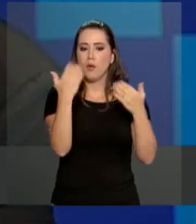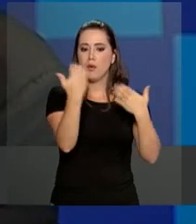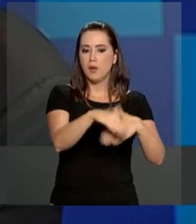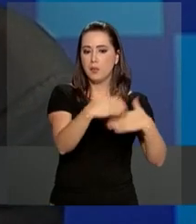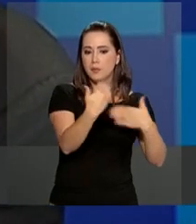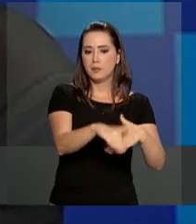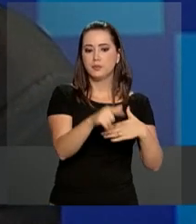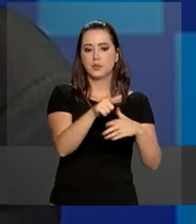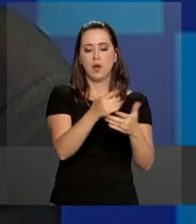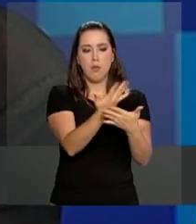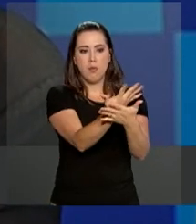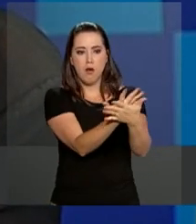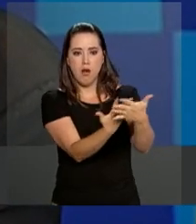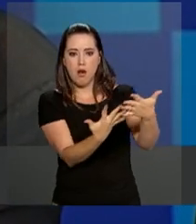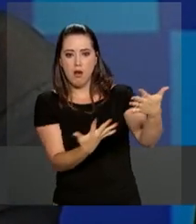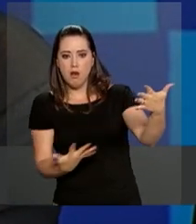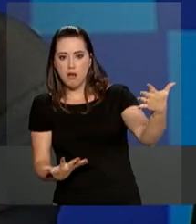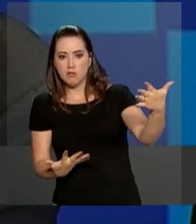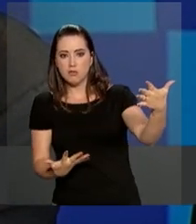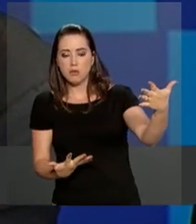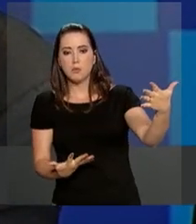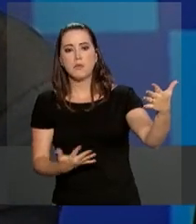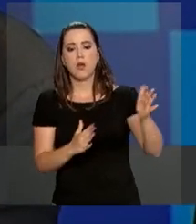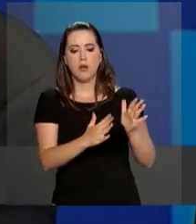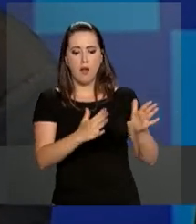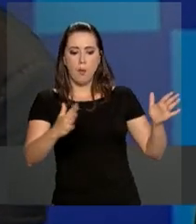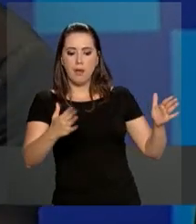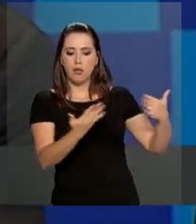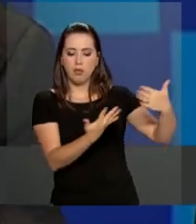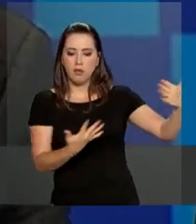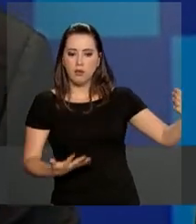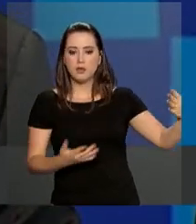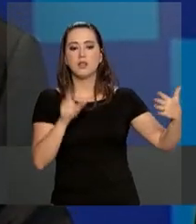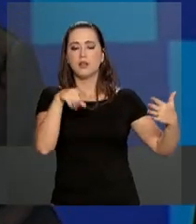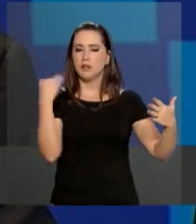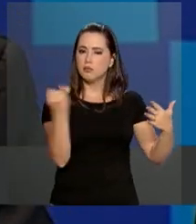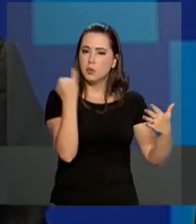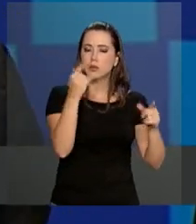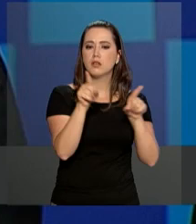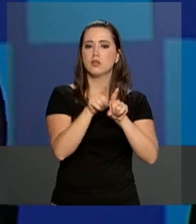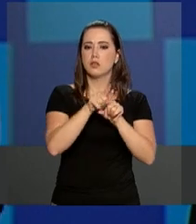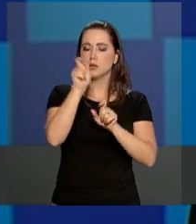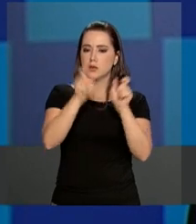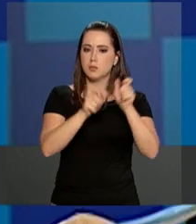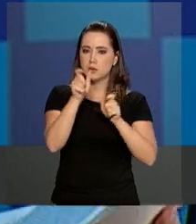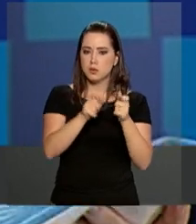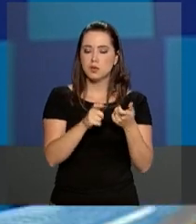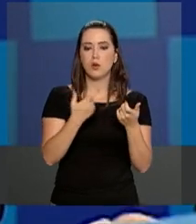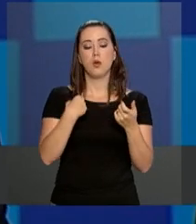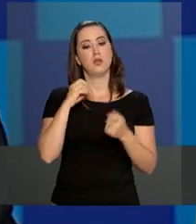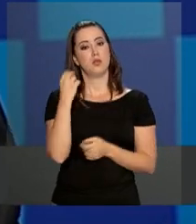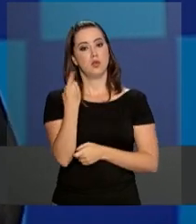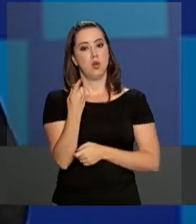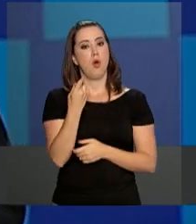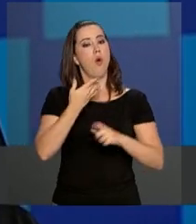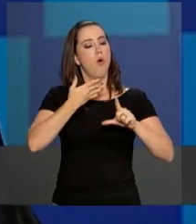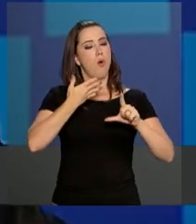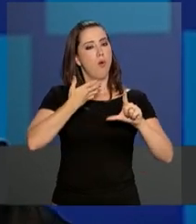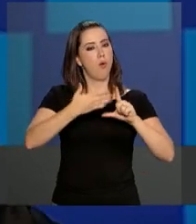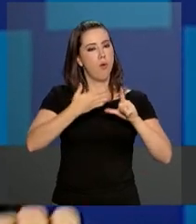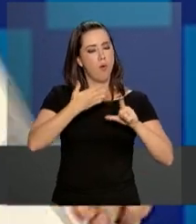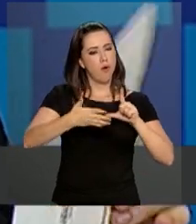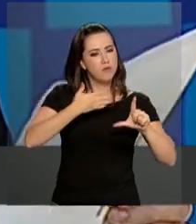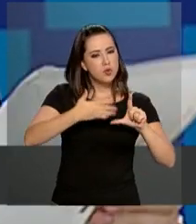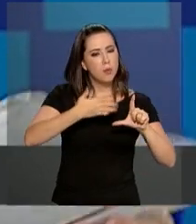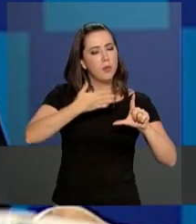é ampliada que é um trabalho também um importantíssimo para essas pessoas ou a vídeo prova que